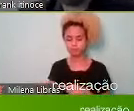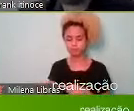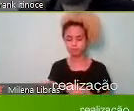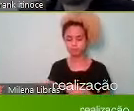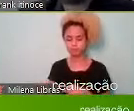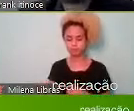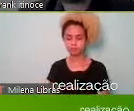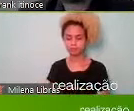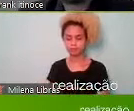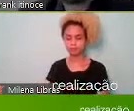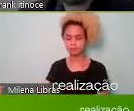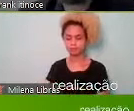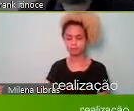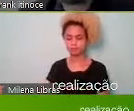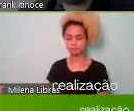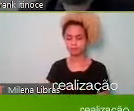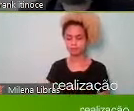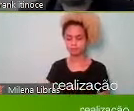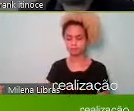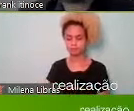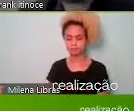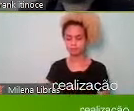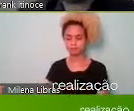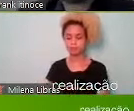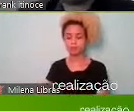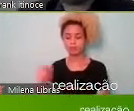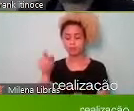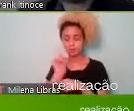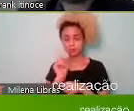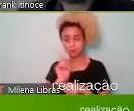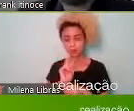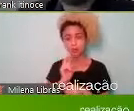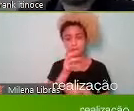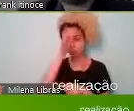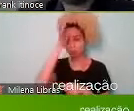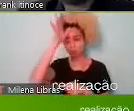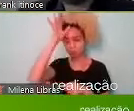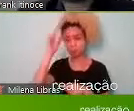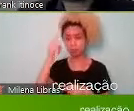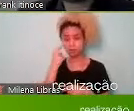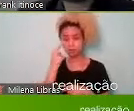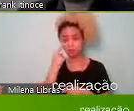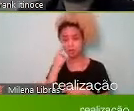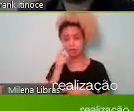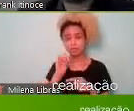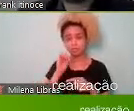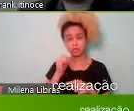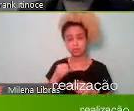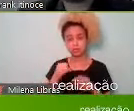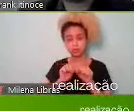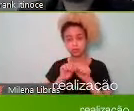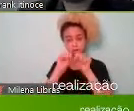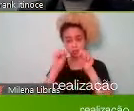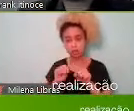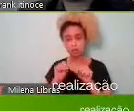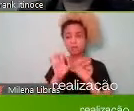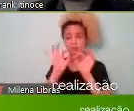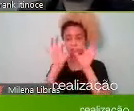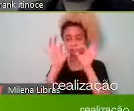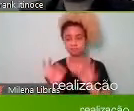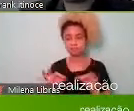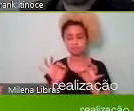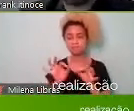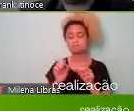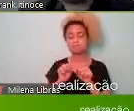vistoria, o bombeiro militar ele vai lá e confere se o sistema instalado está conforme o projeto, conforme o